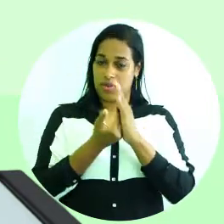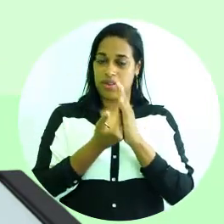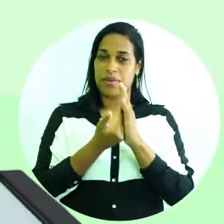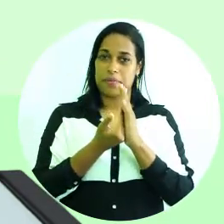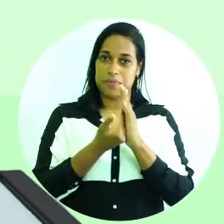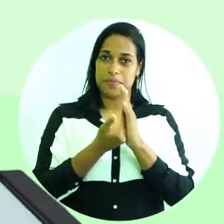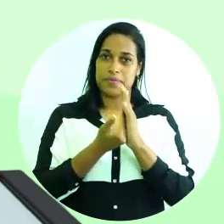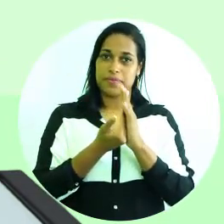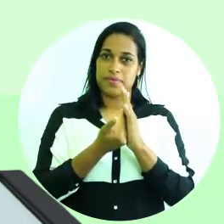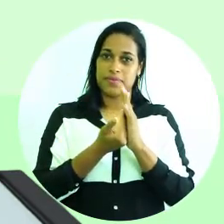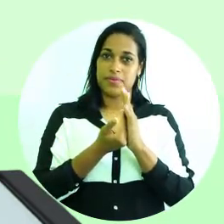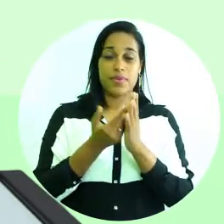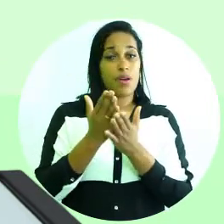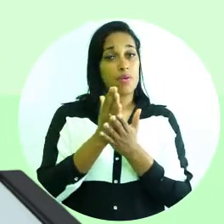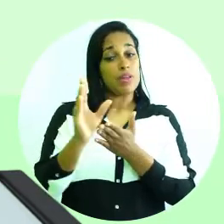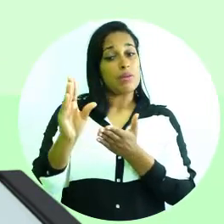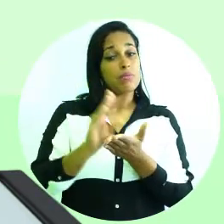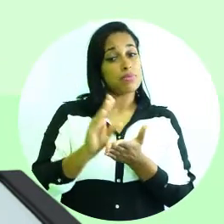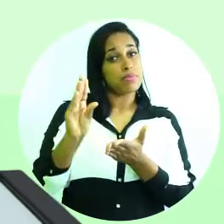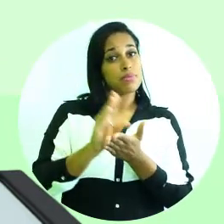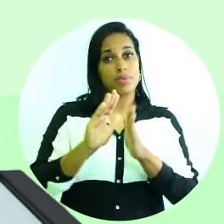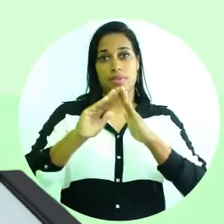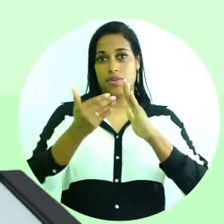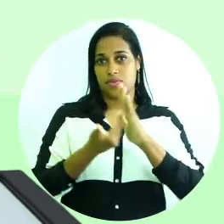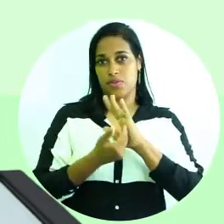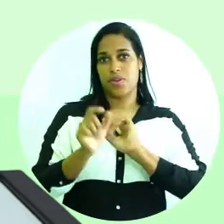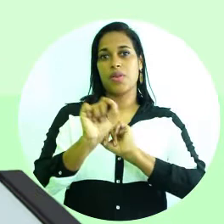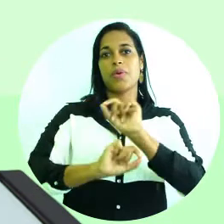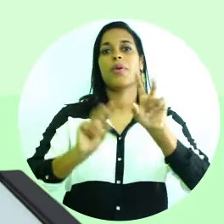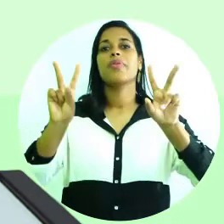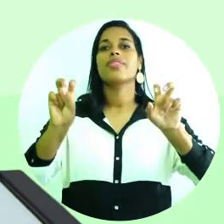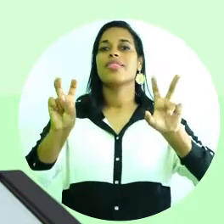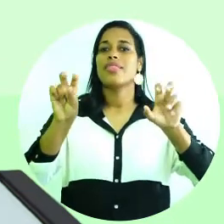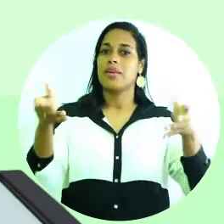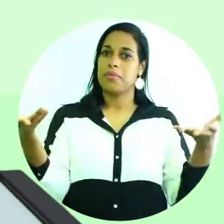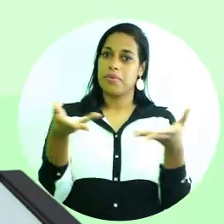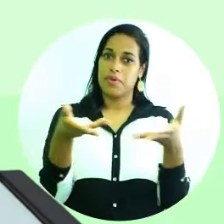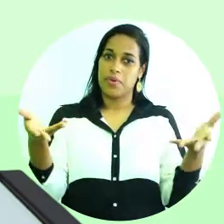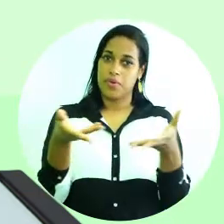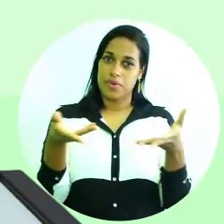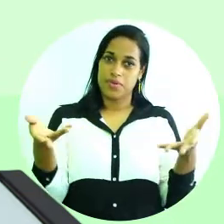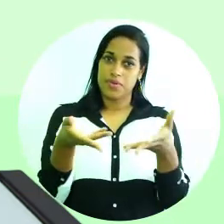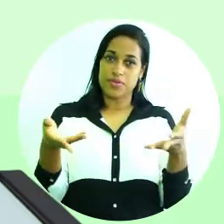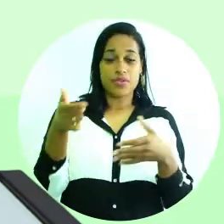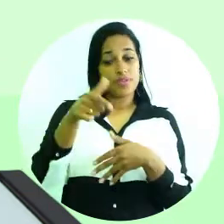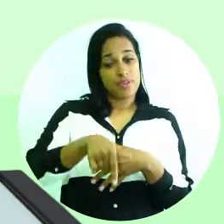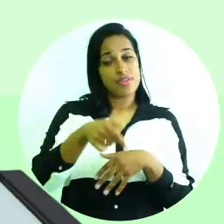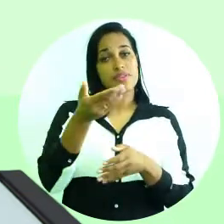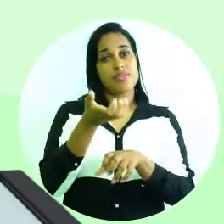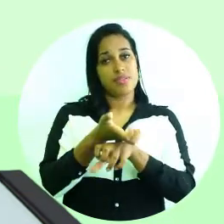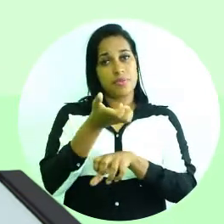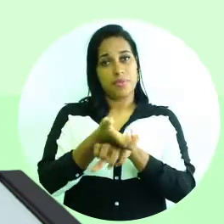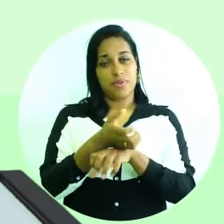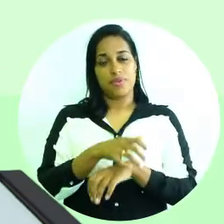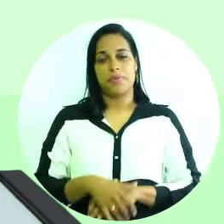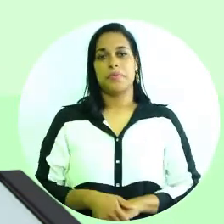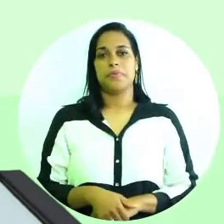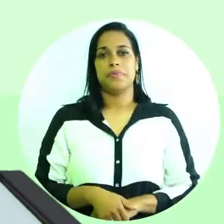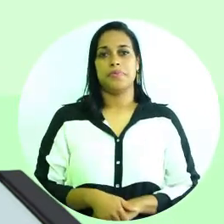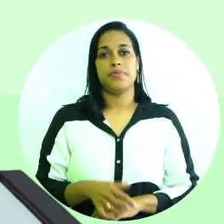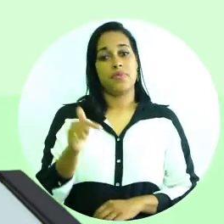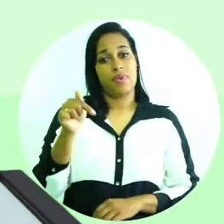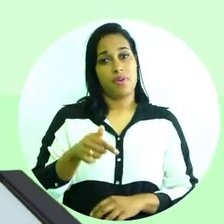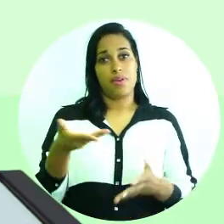Secretaria Escolar. Os recursos financeiros na escola é o tema que iremos abordar nesta